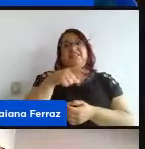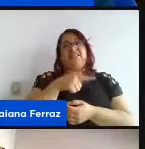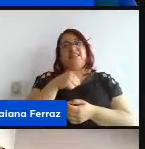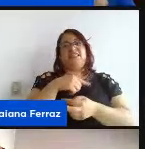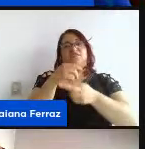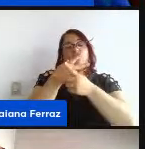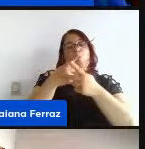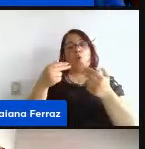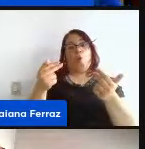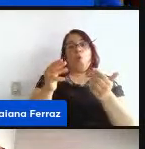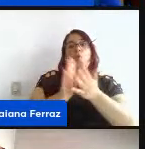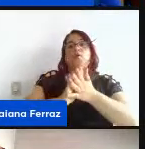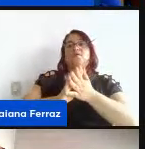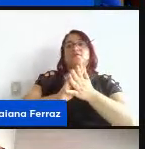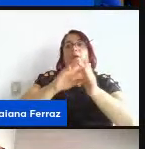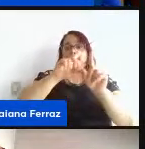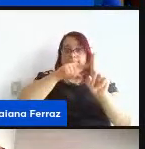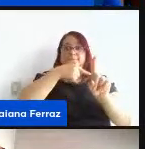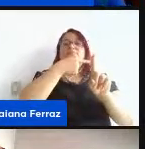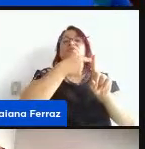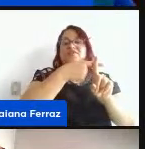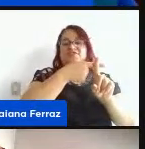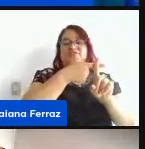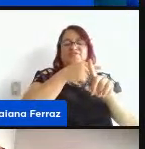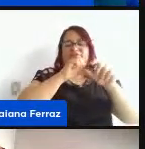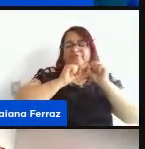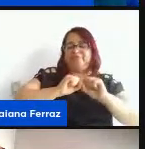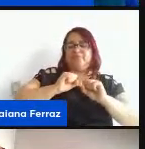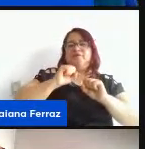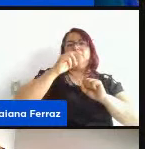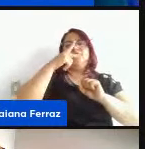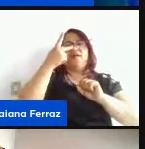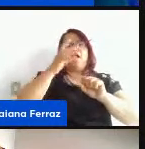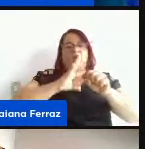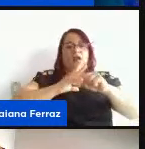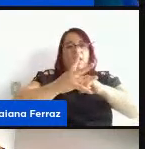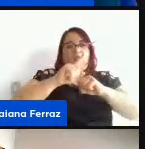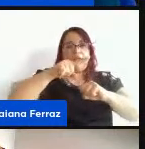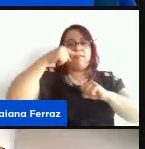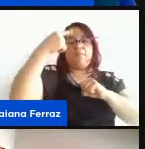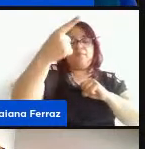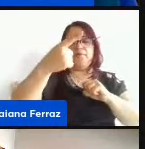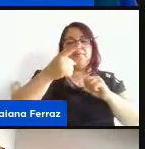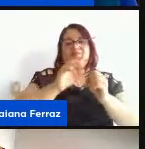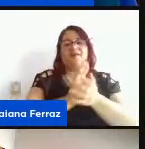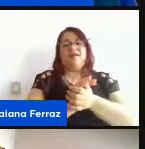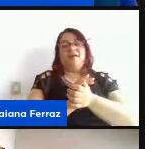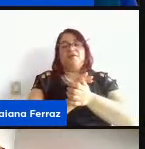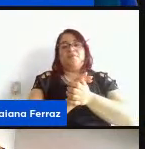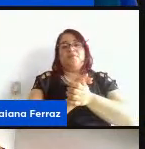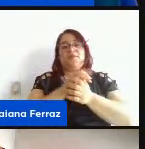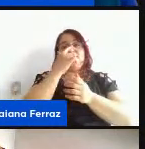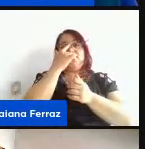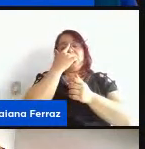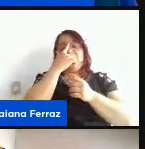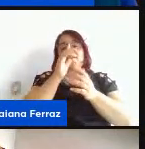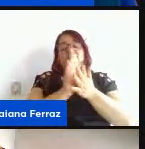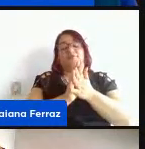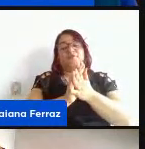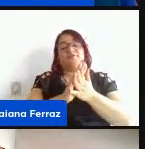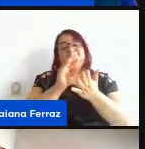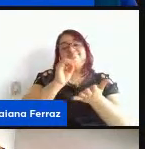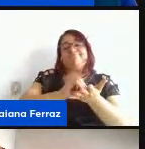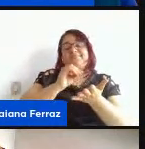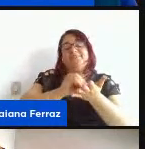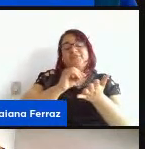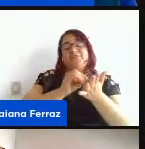de positivo que eu possa dizer na pandemia, foi o estreitamento do nosso contato. Né, uma